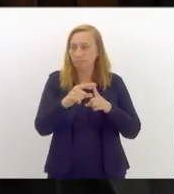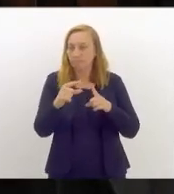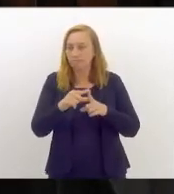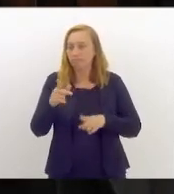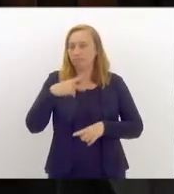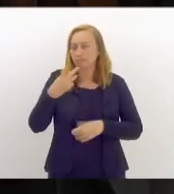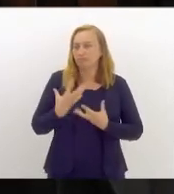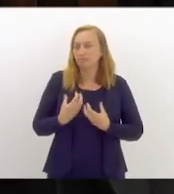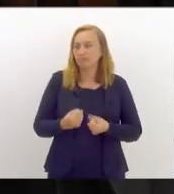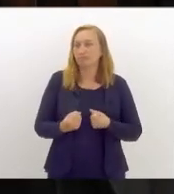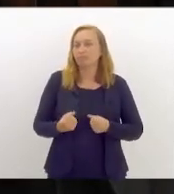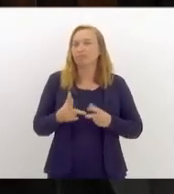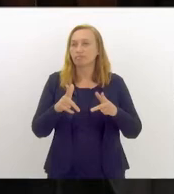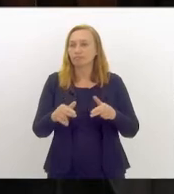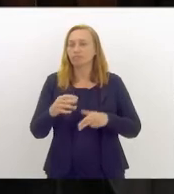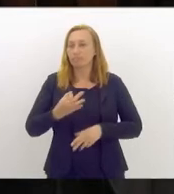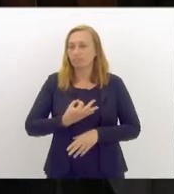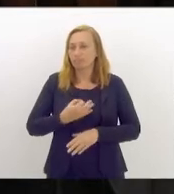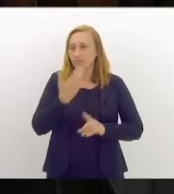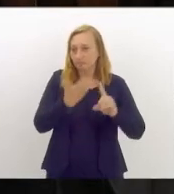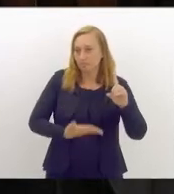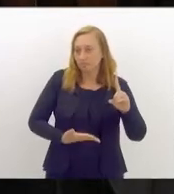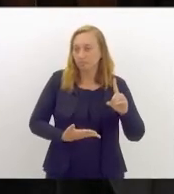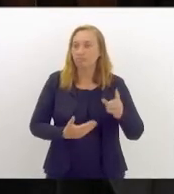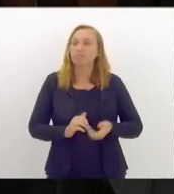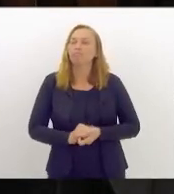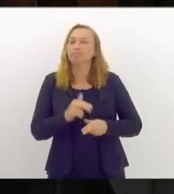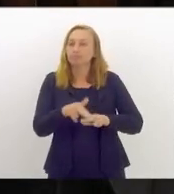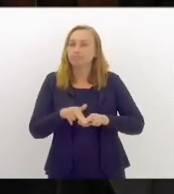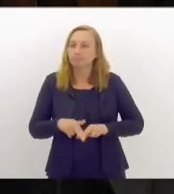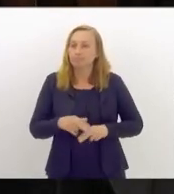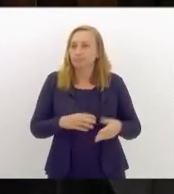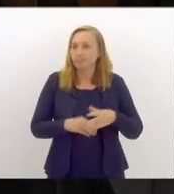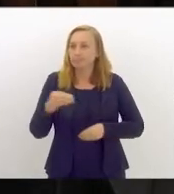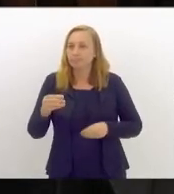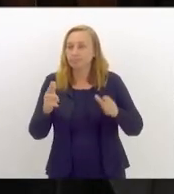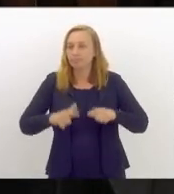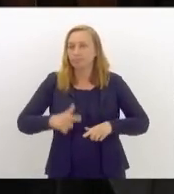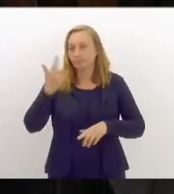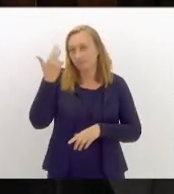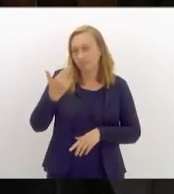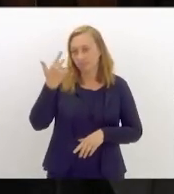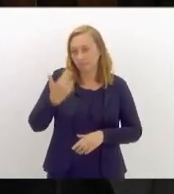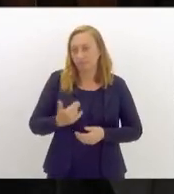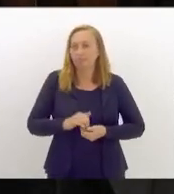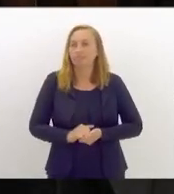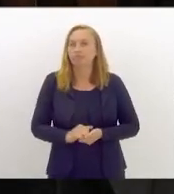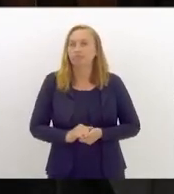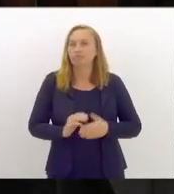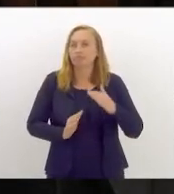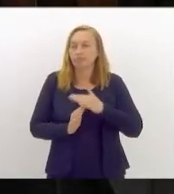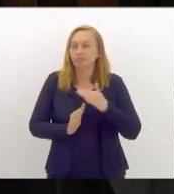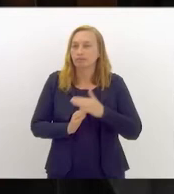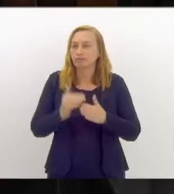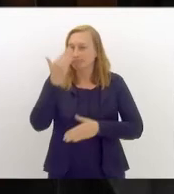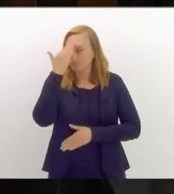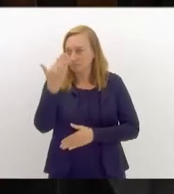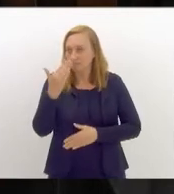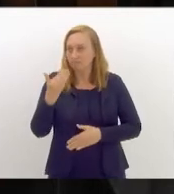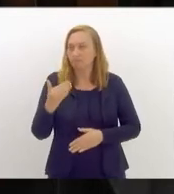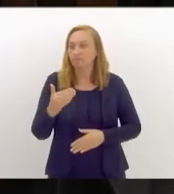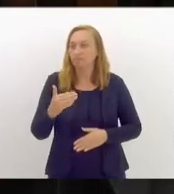antecederam e receberam essa mesma homenagem e por isso para fugir do lugar comum me limitarei a agradecer